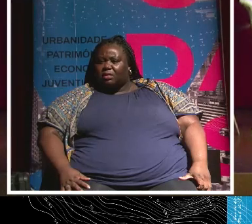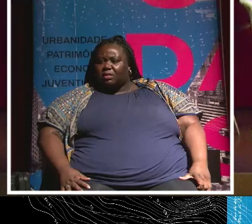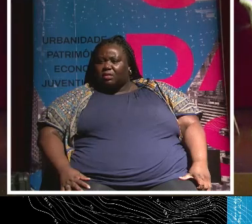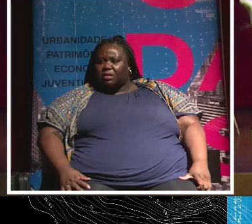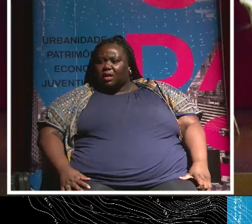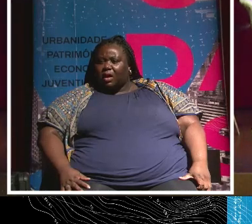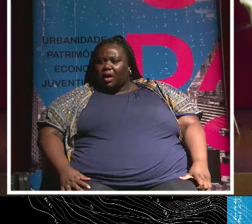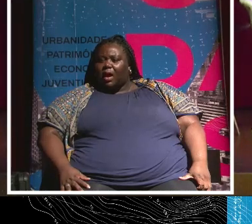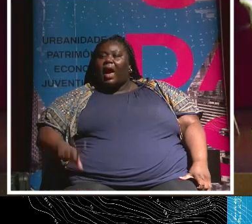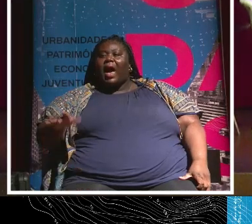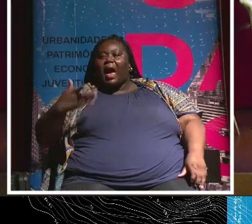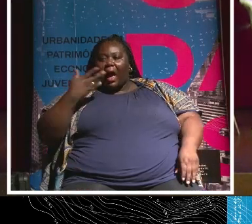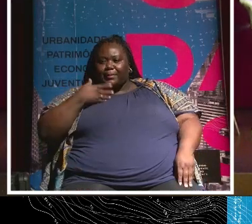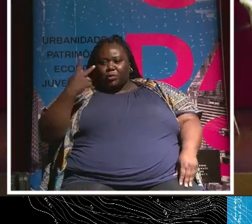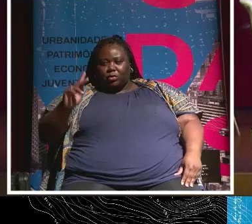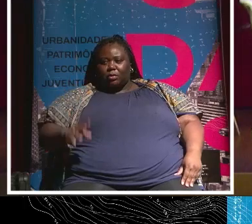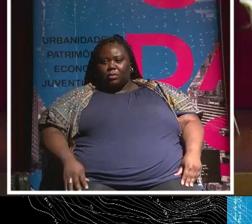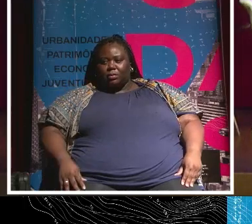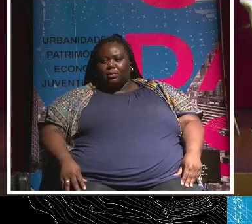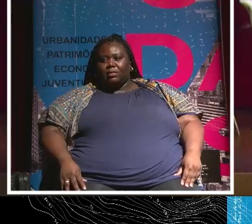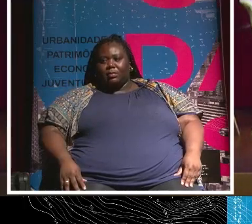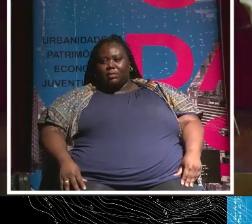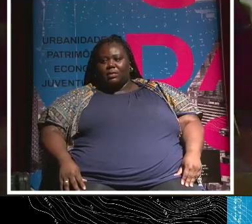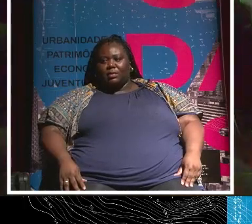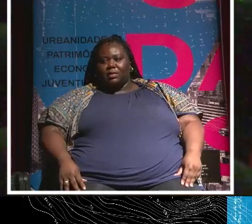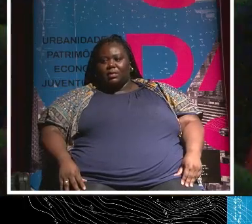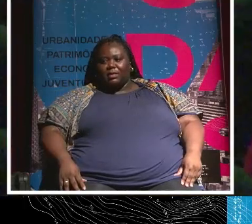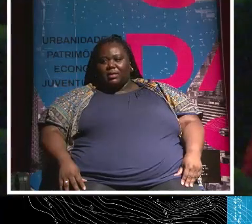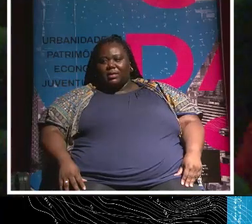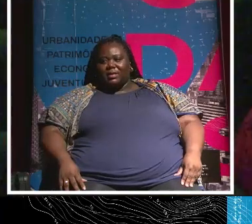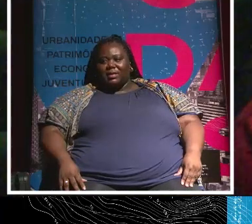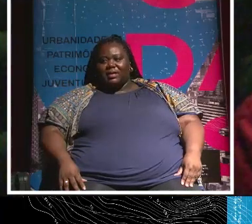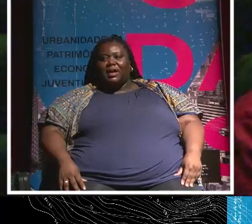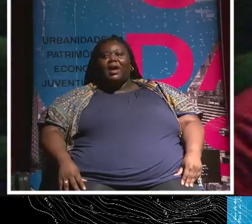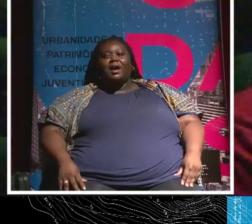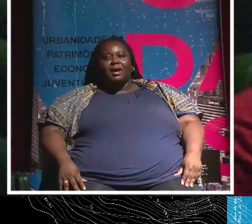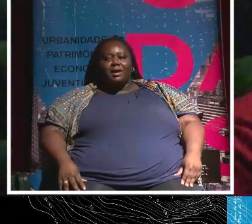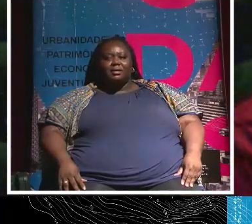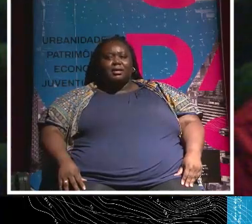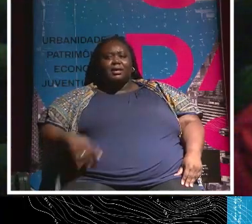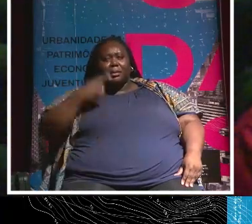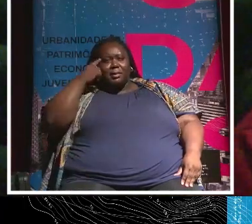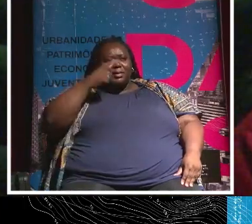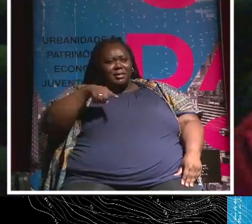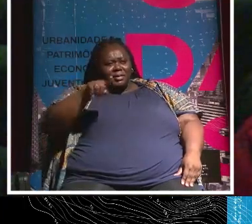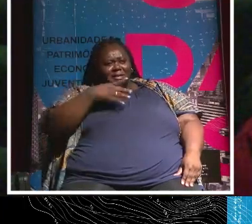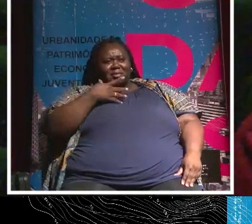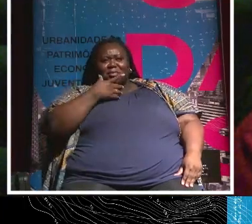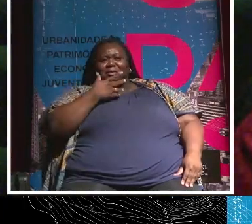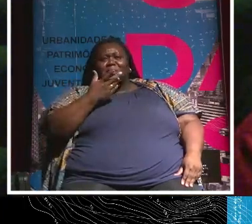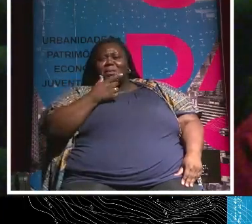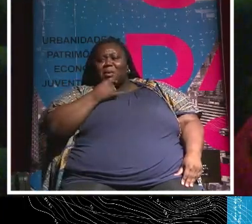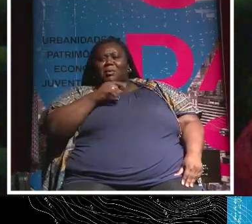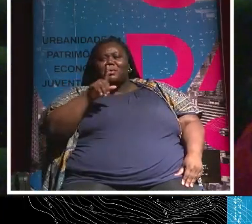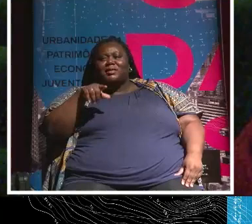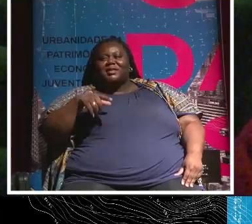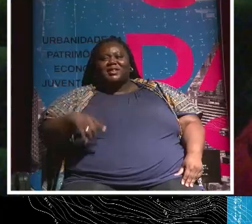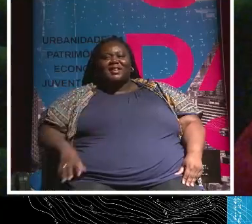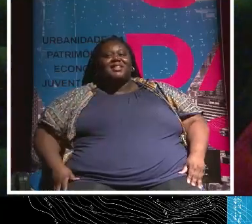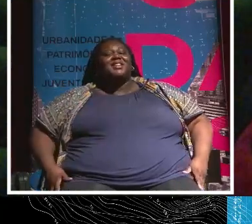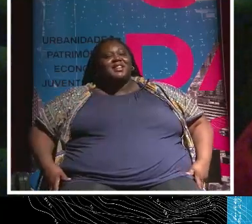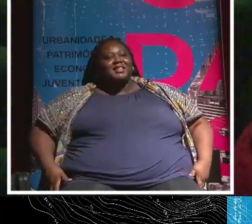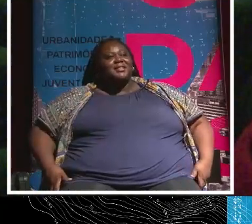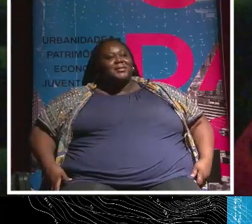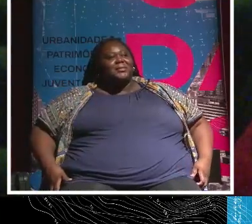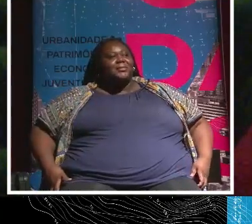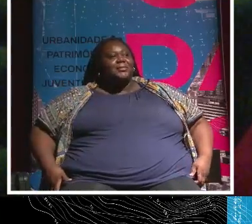depois a pergunta. Olá, bom dia, né? Sou mestre Guiné. Olá, tudo bem?